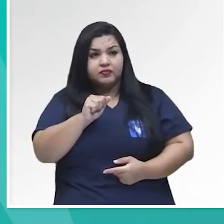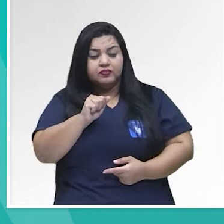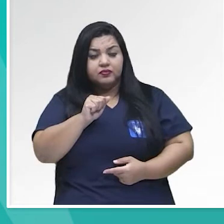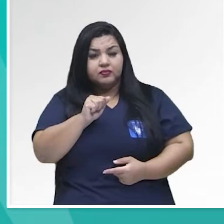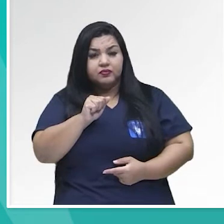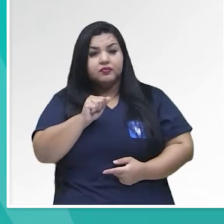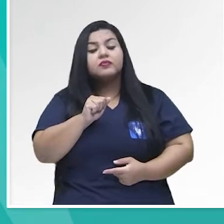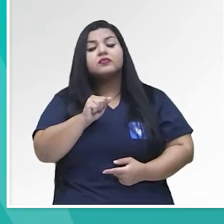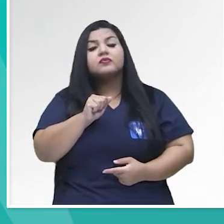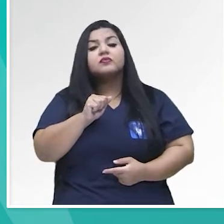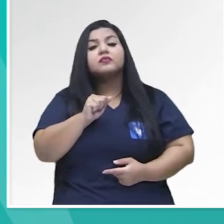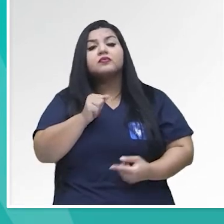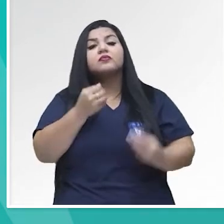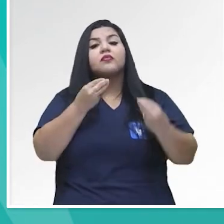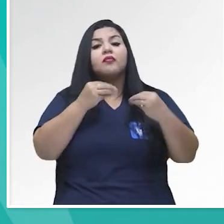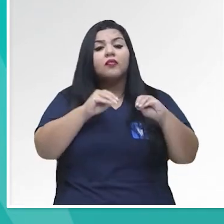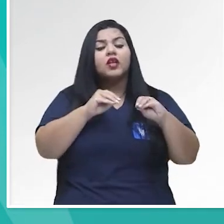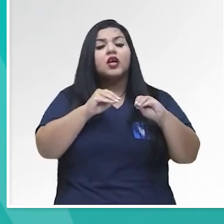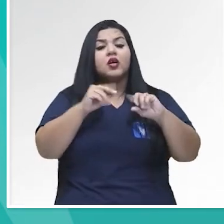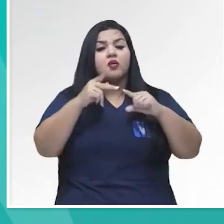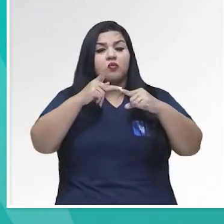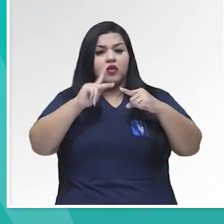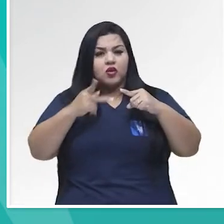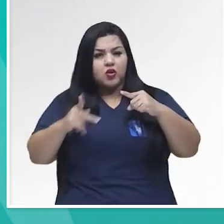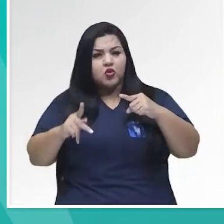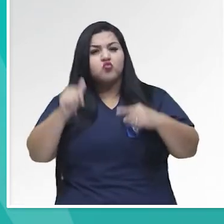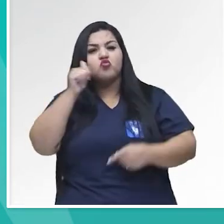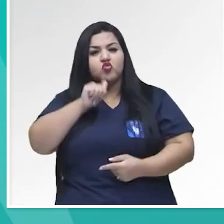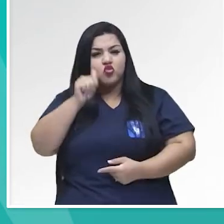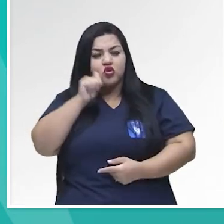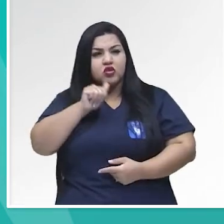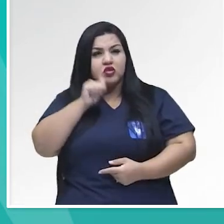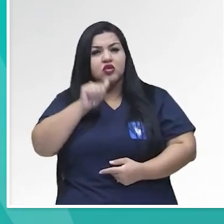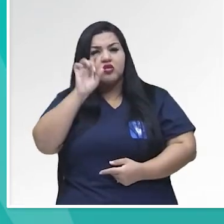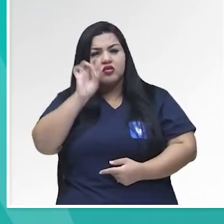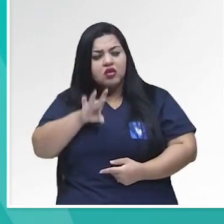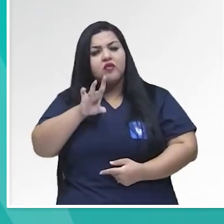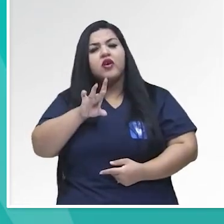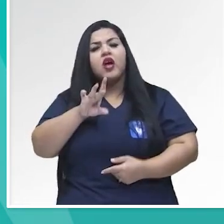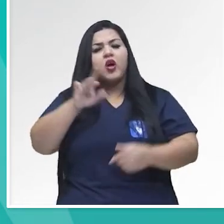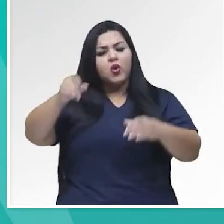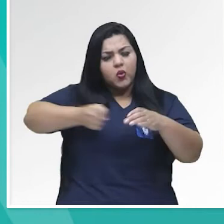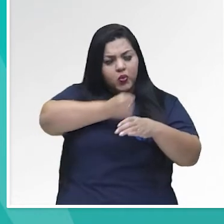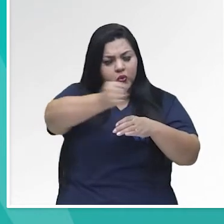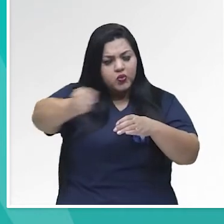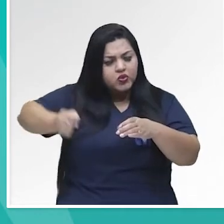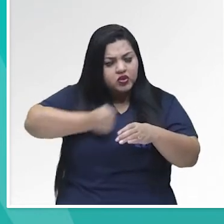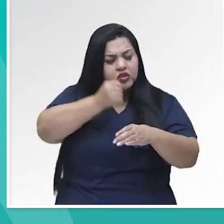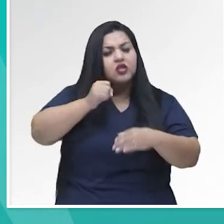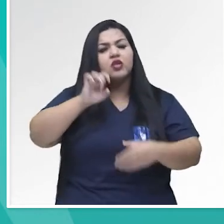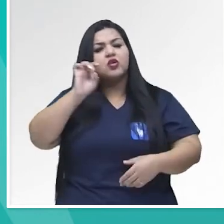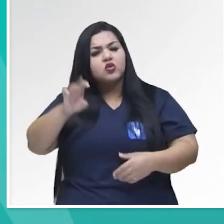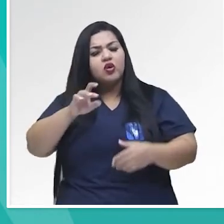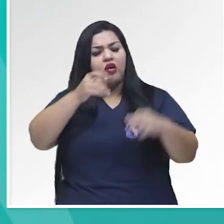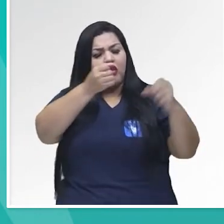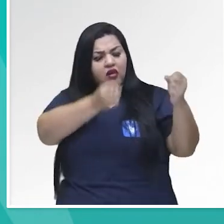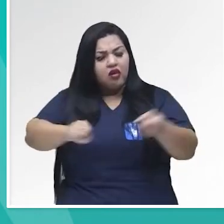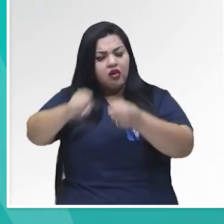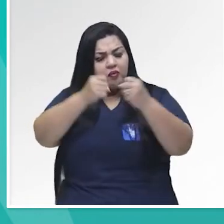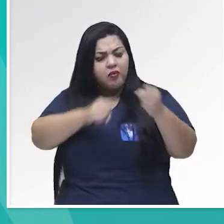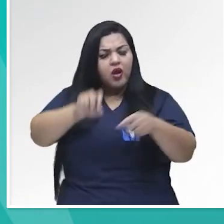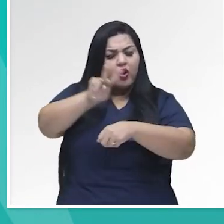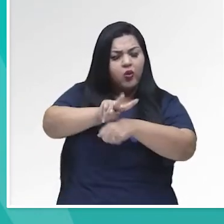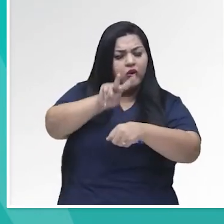que foi colocada em um paradigma só de que mulher só serve para cozinhar, só serve para ser dona de casa,